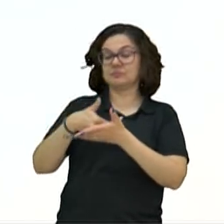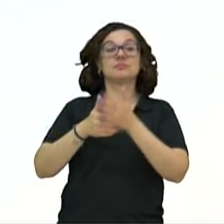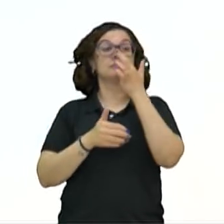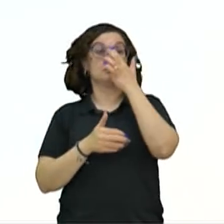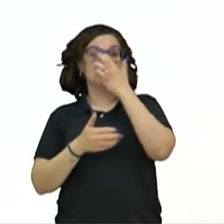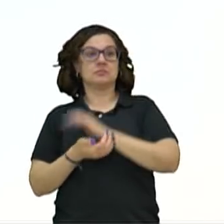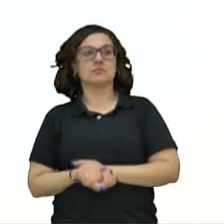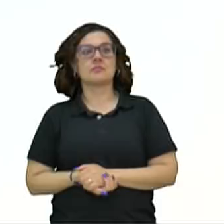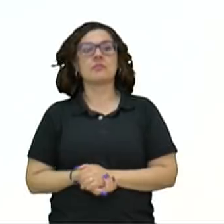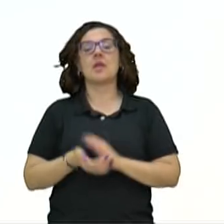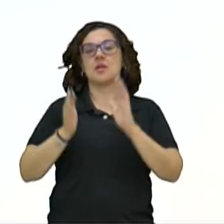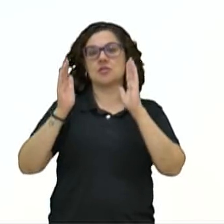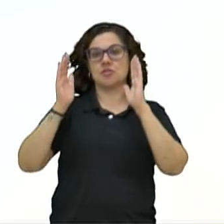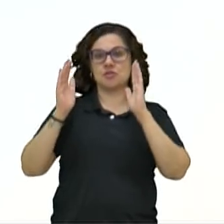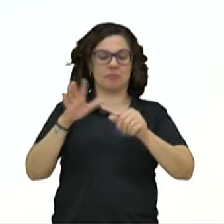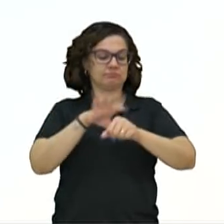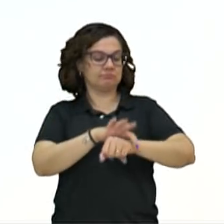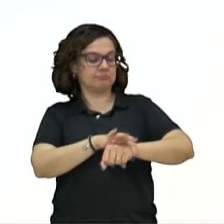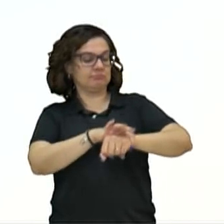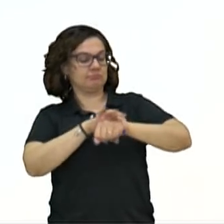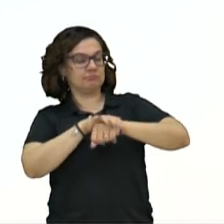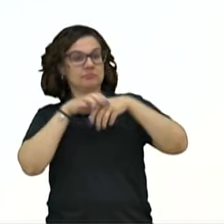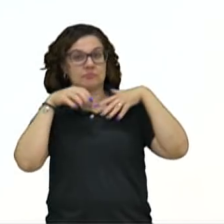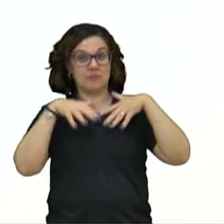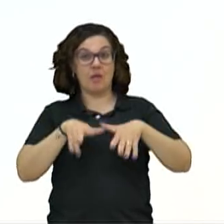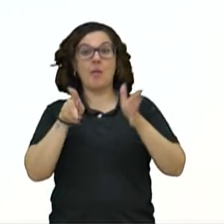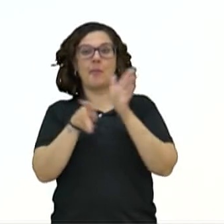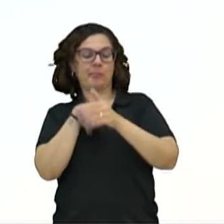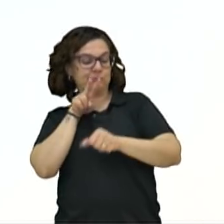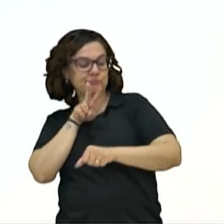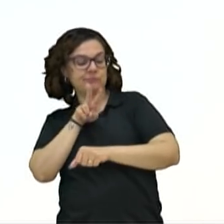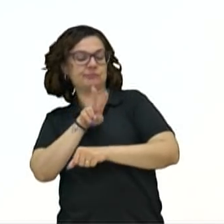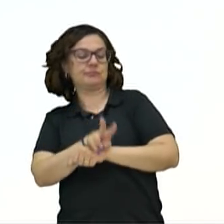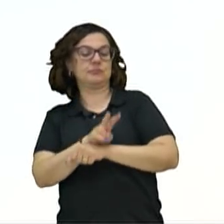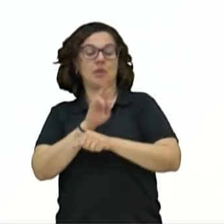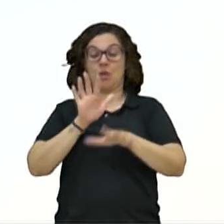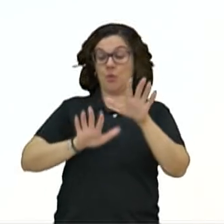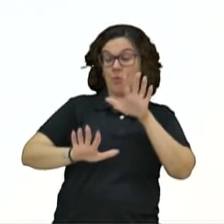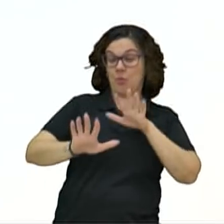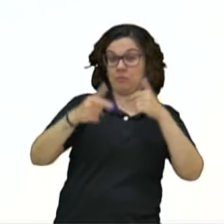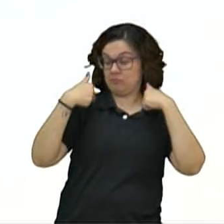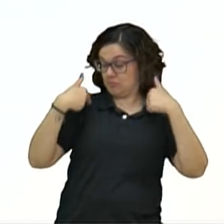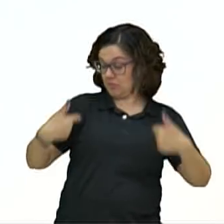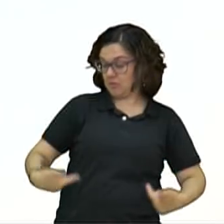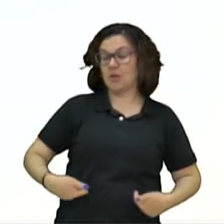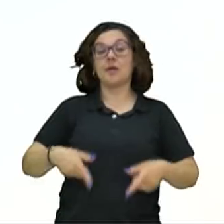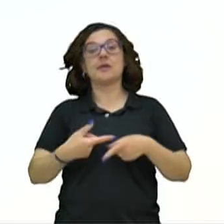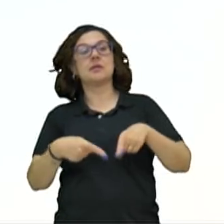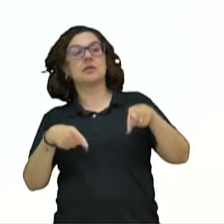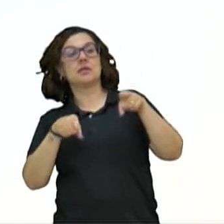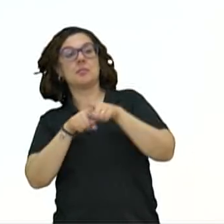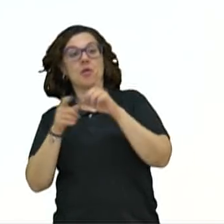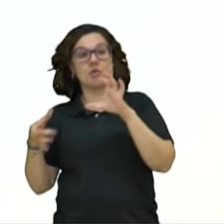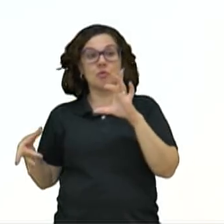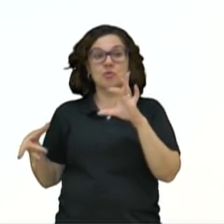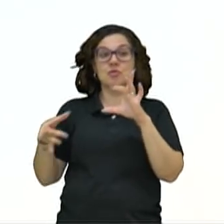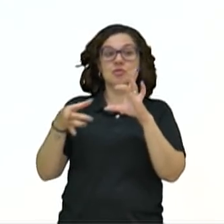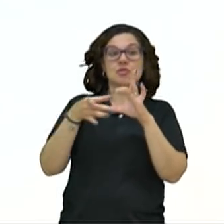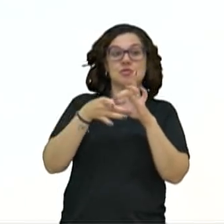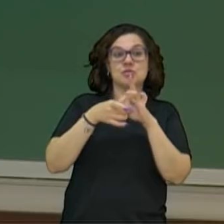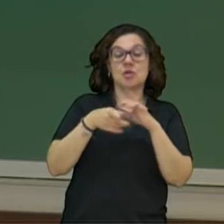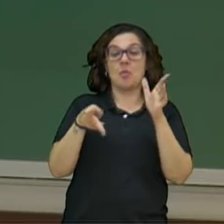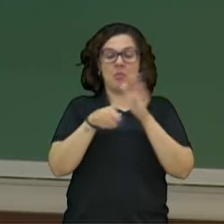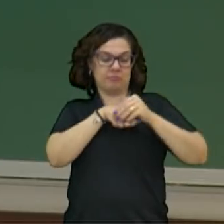retomada, nós falamos que o sistema imunitário é o sistema de defesa, de proteção. Nós vimos que juntamente com o